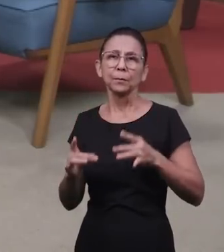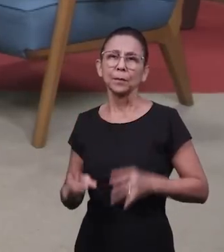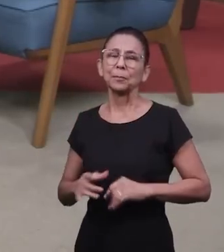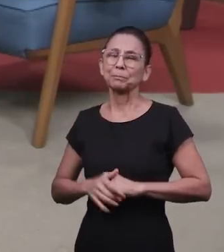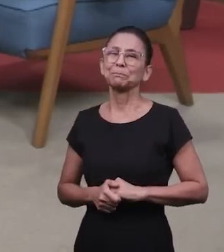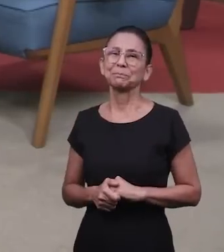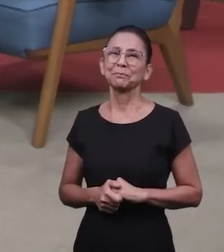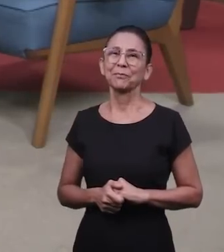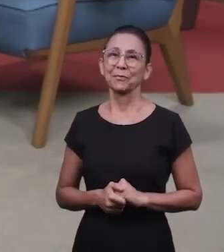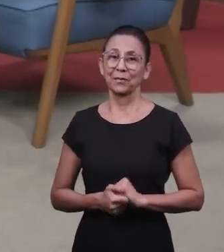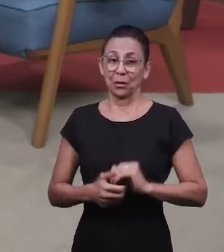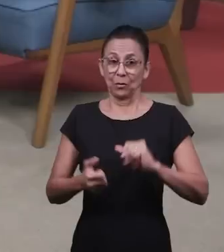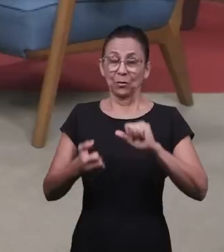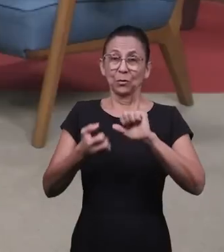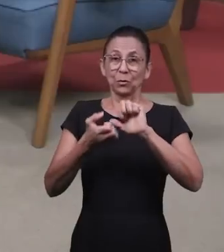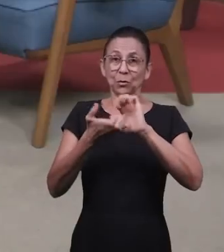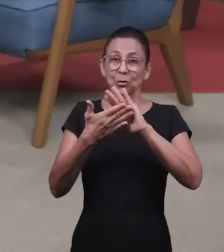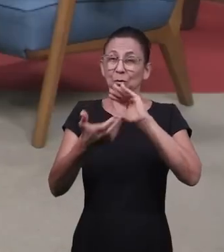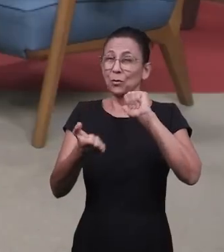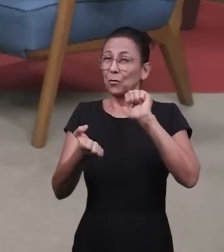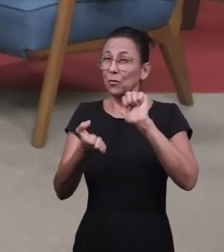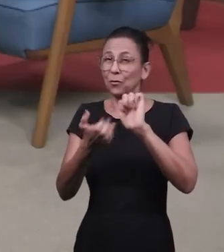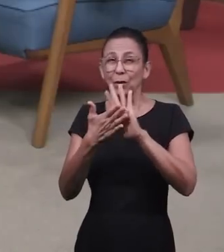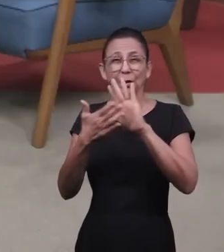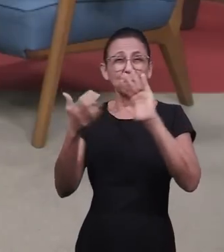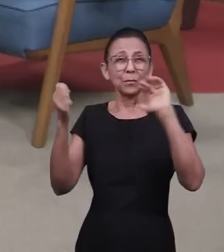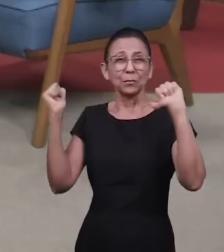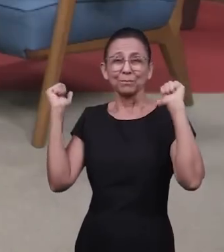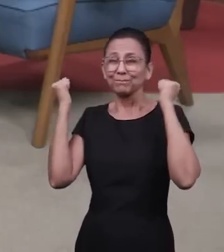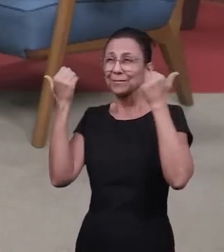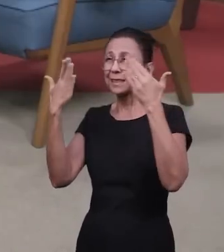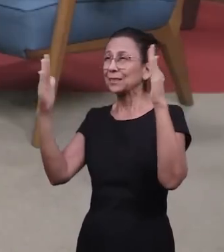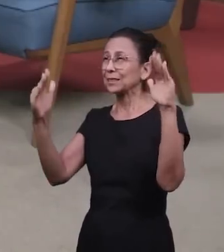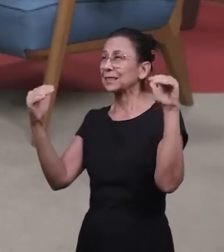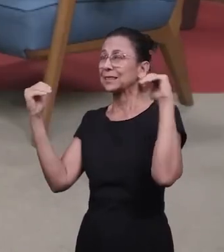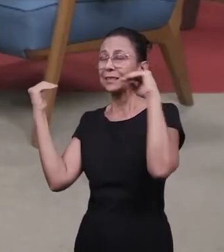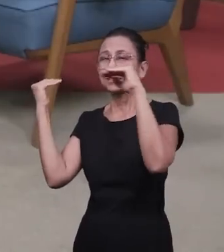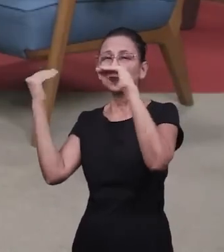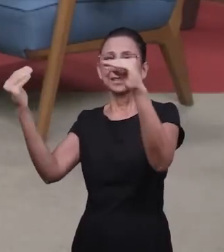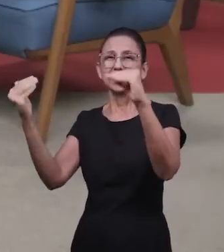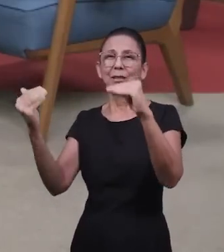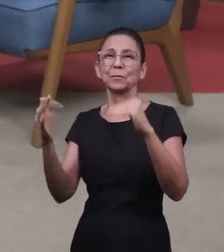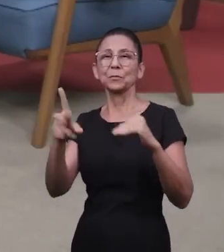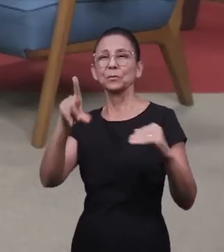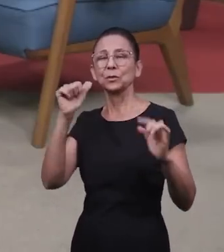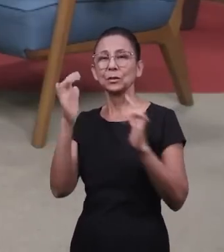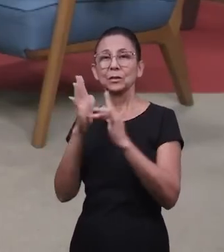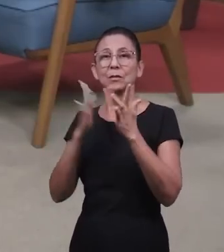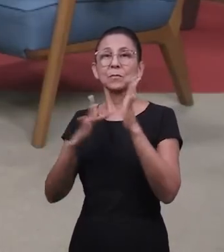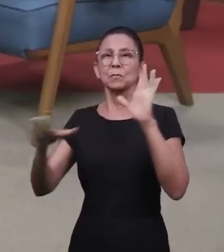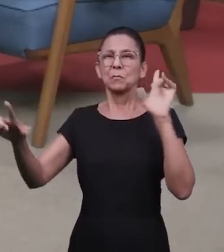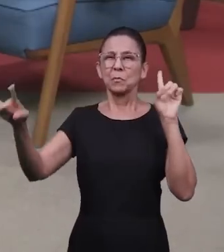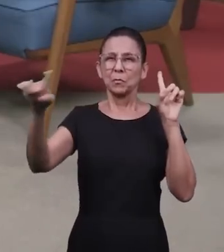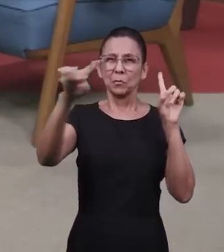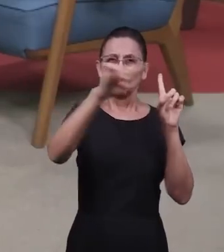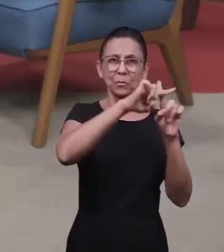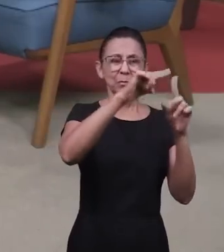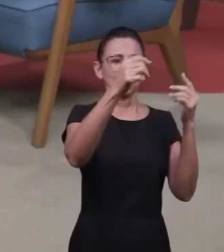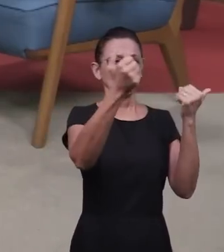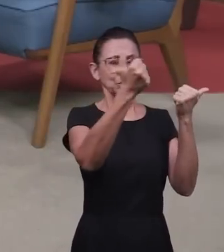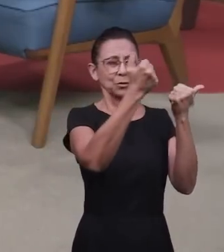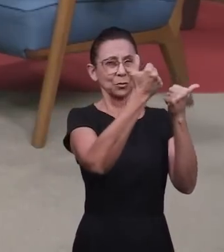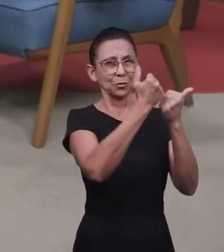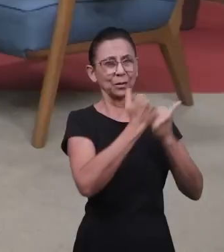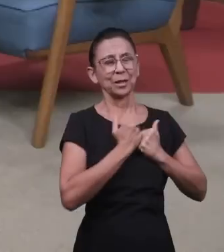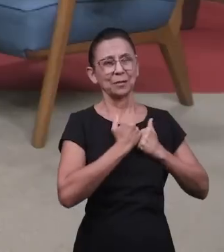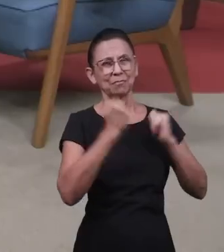louvor dos louvores é pelo sacrifício de Jesus, o sangue remidor, o sangue salvador. Glória a